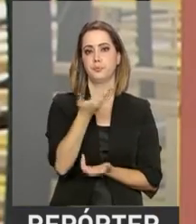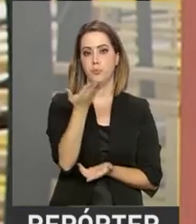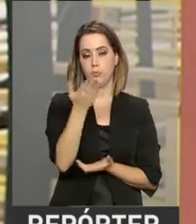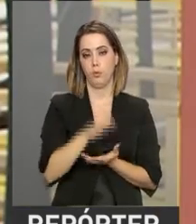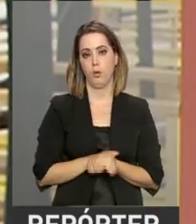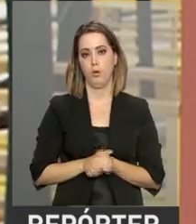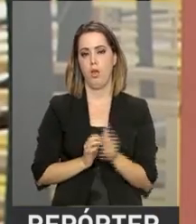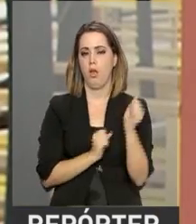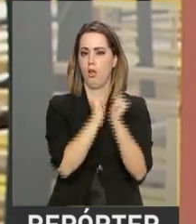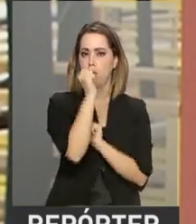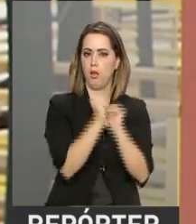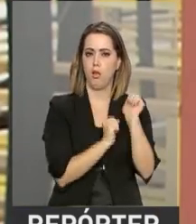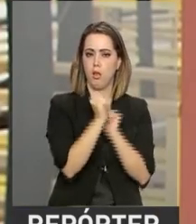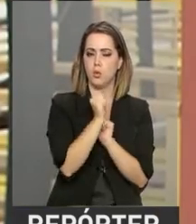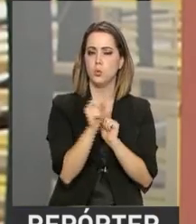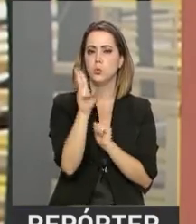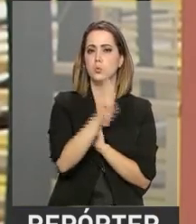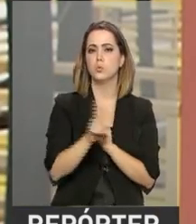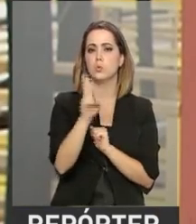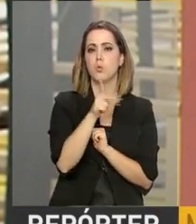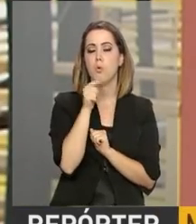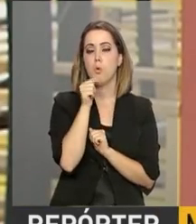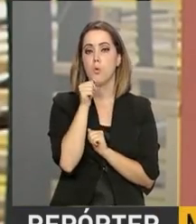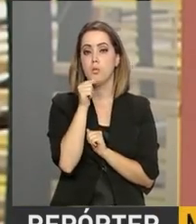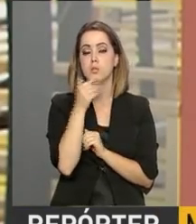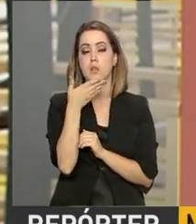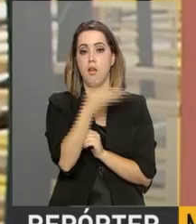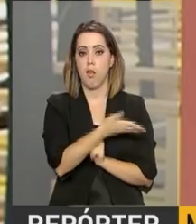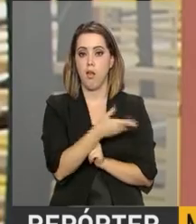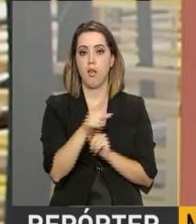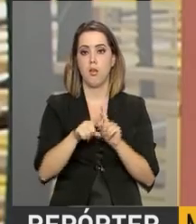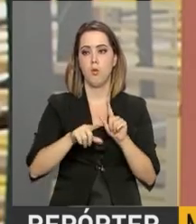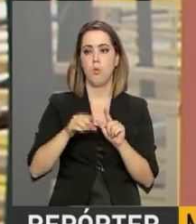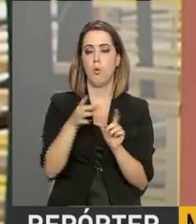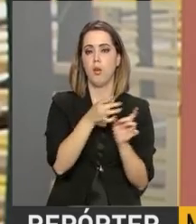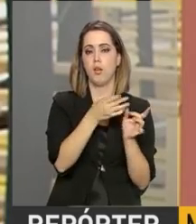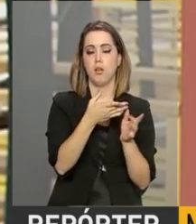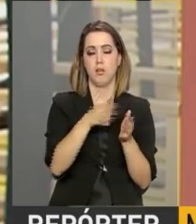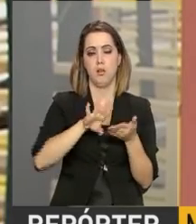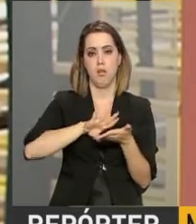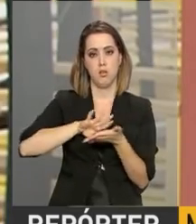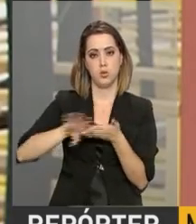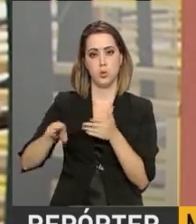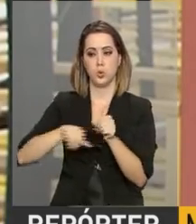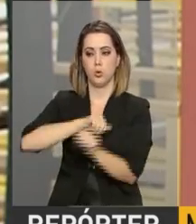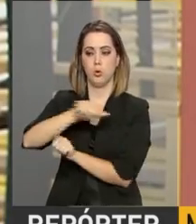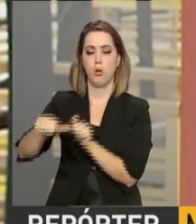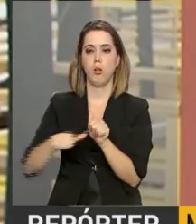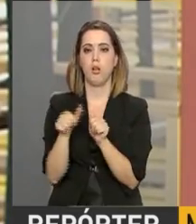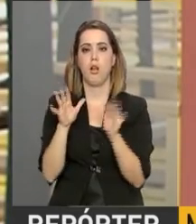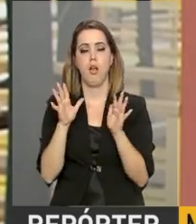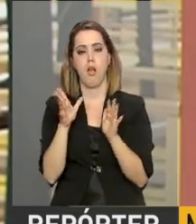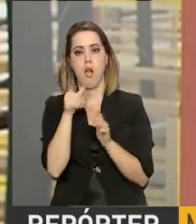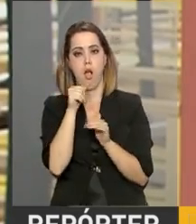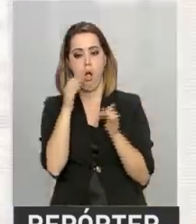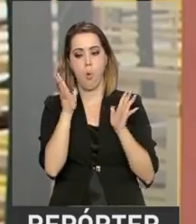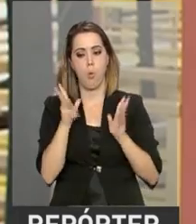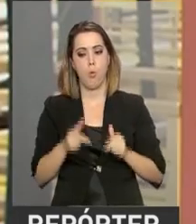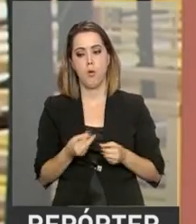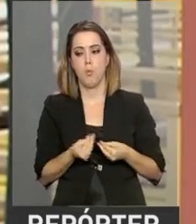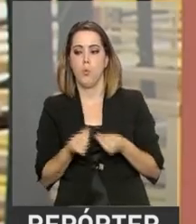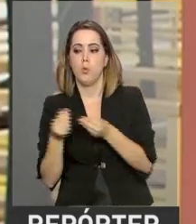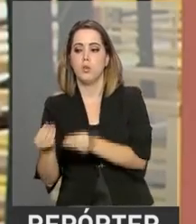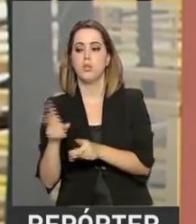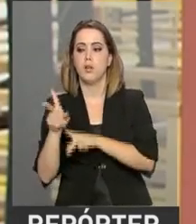indústria consome a nossa água, ela libera a água potável para a população. Então é o ganha-ganha. Todo mundo sai ganhando dessa forma,